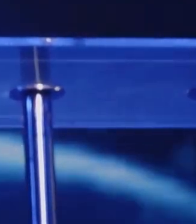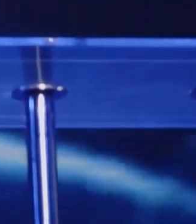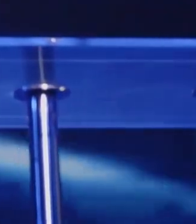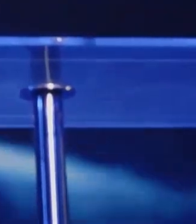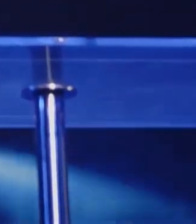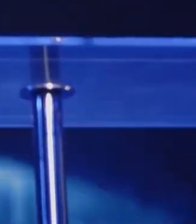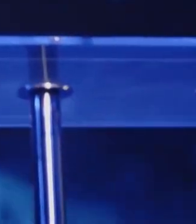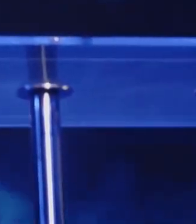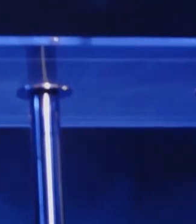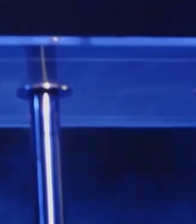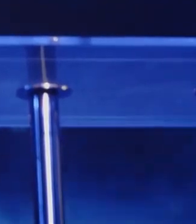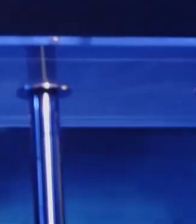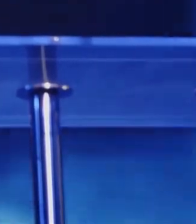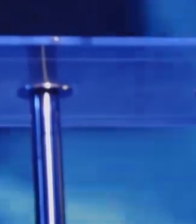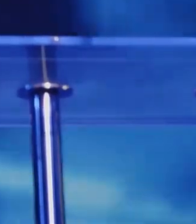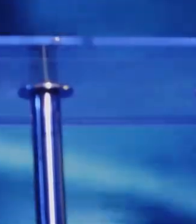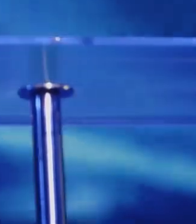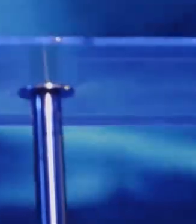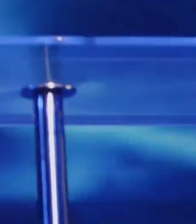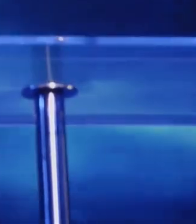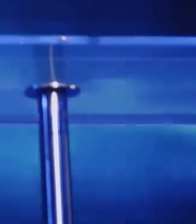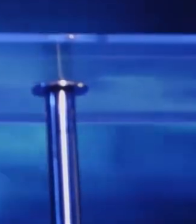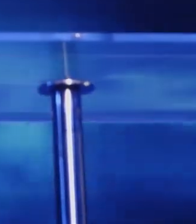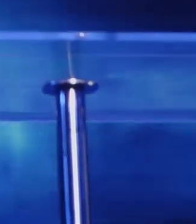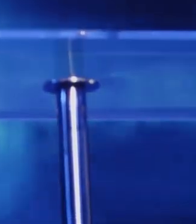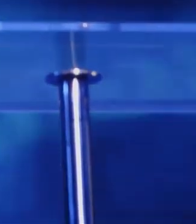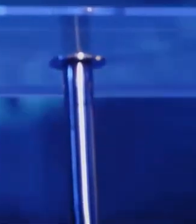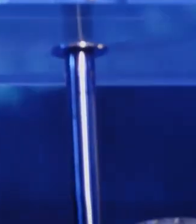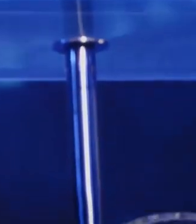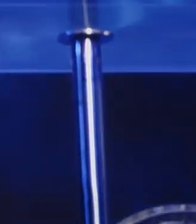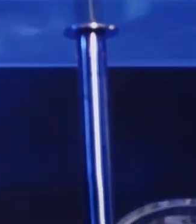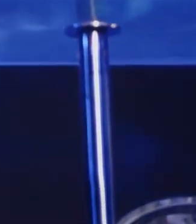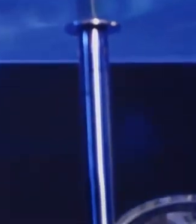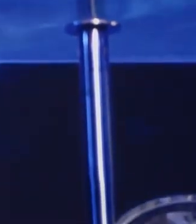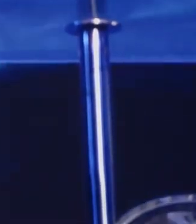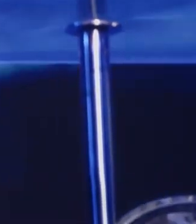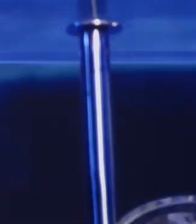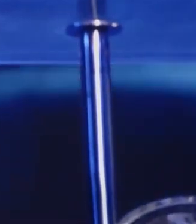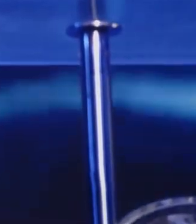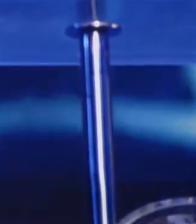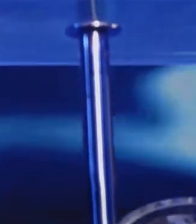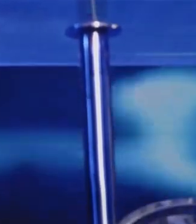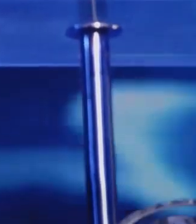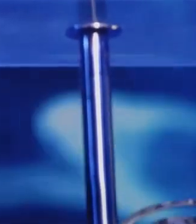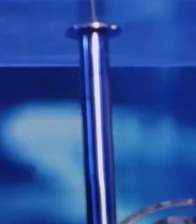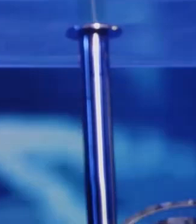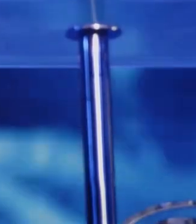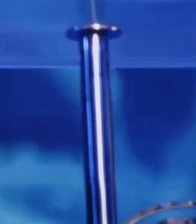assim me perdi ele encontrou seu